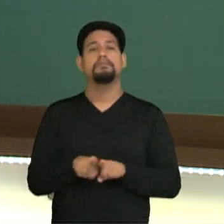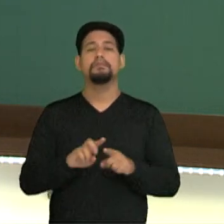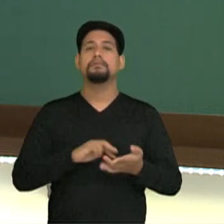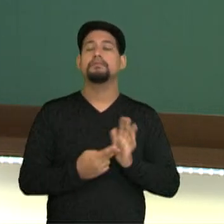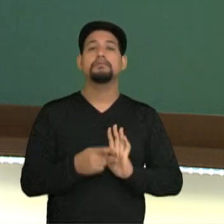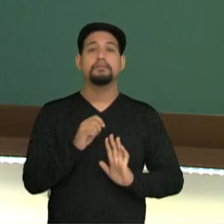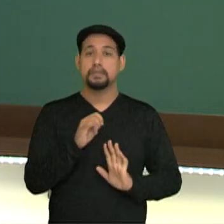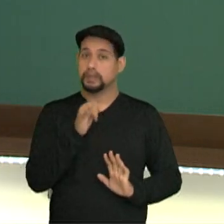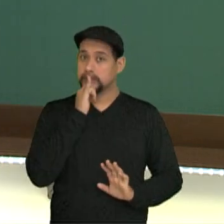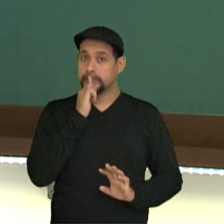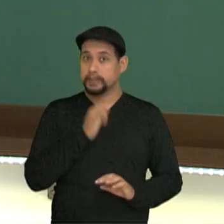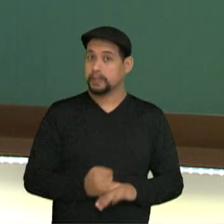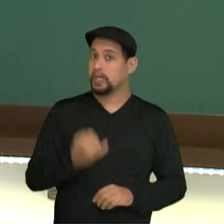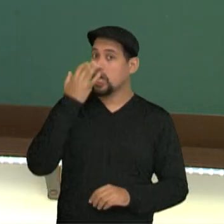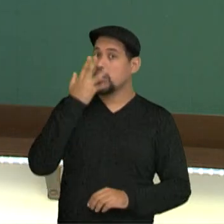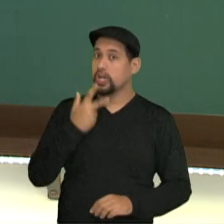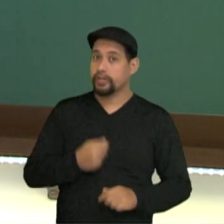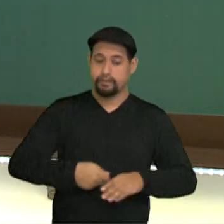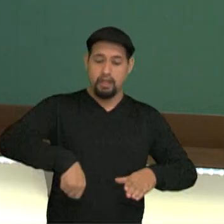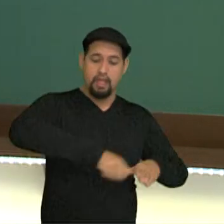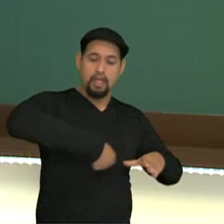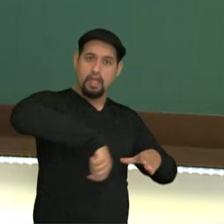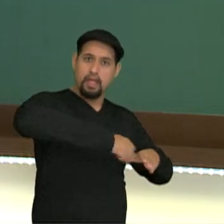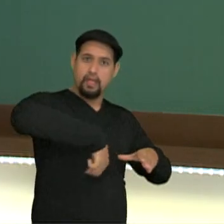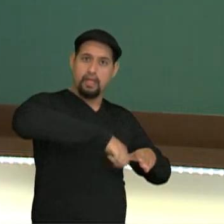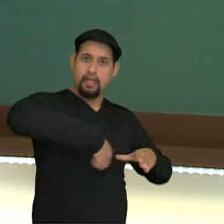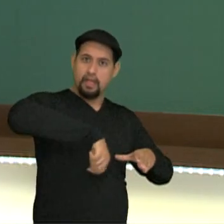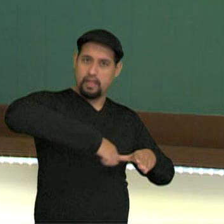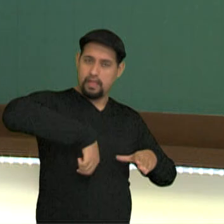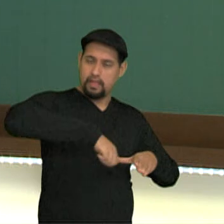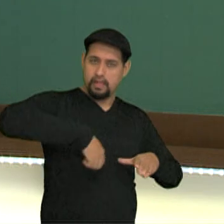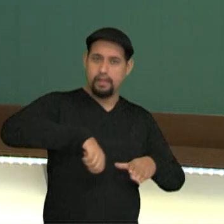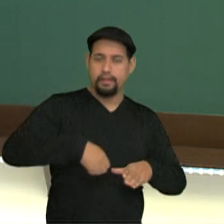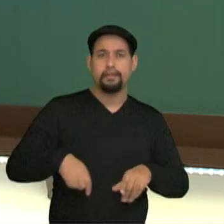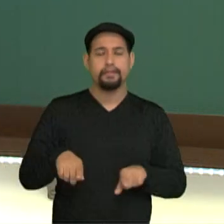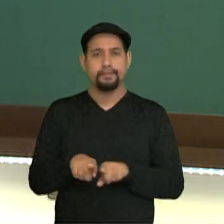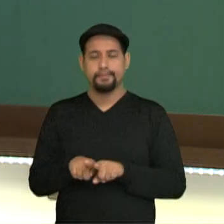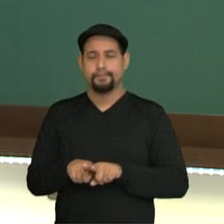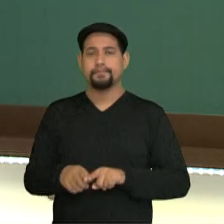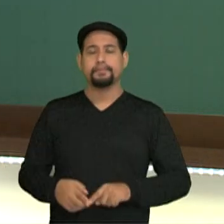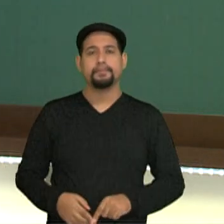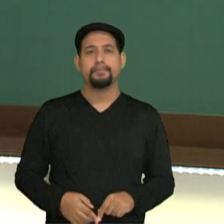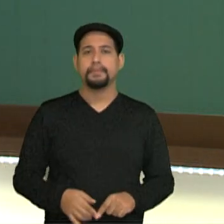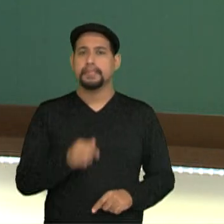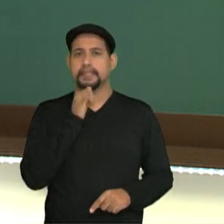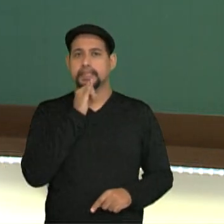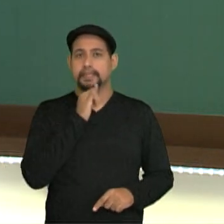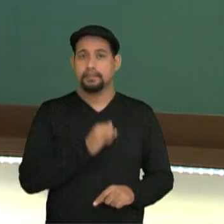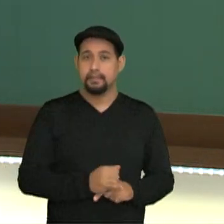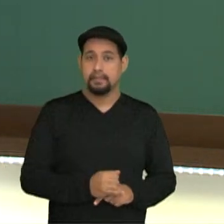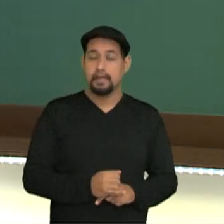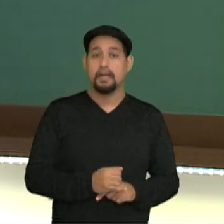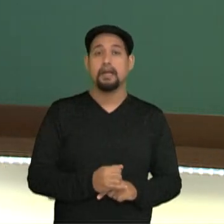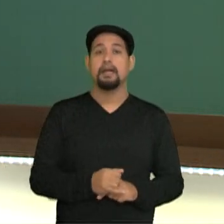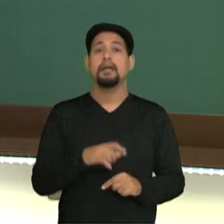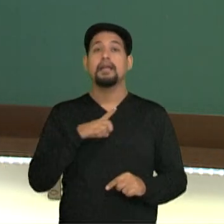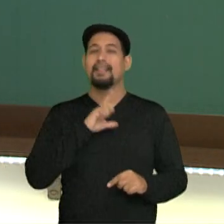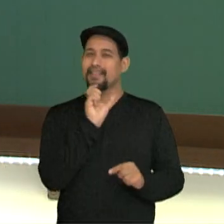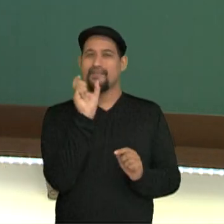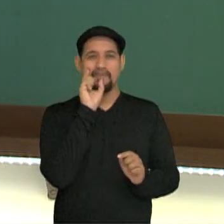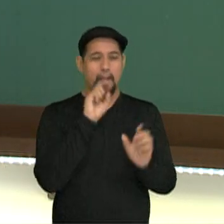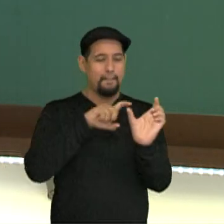carro. The kids are cooking, as crianças estão cozinhando. E they are climbing a mountain, eles